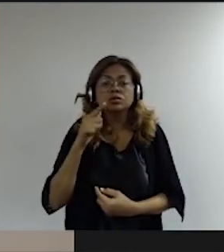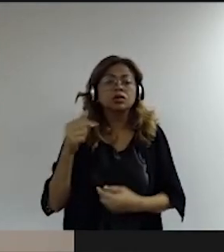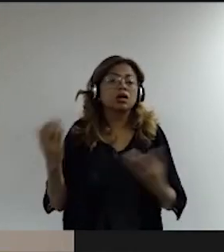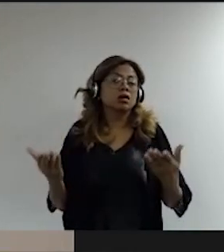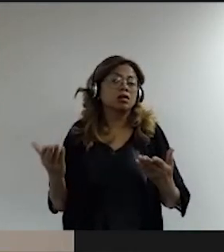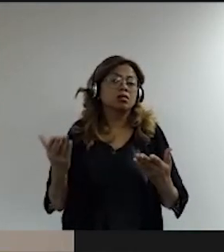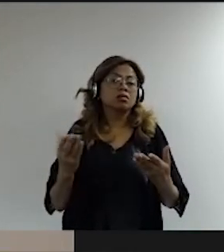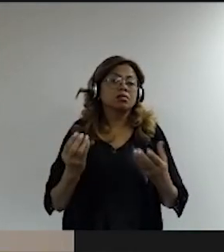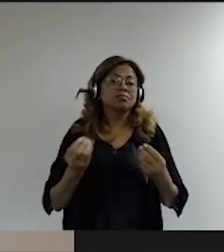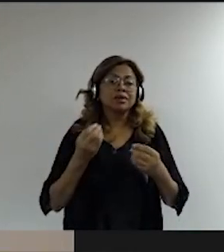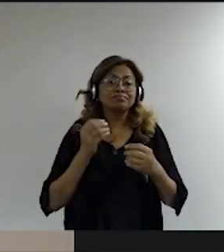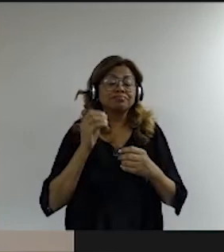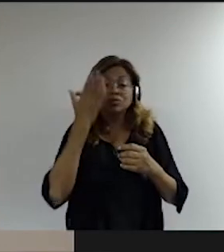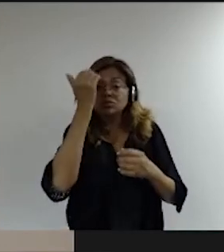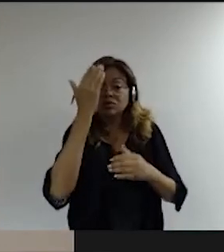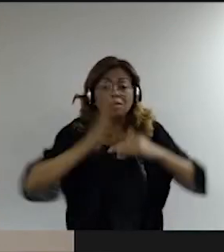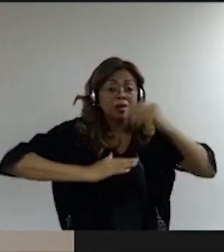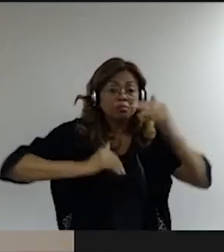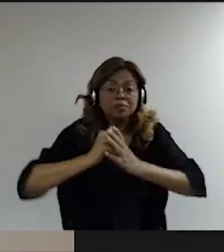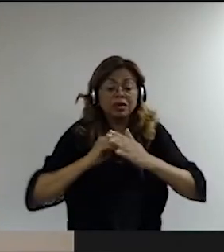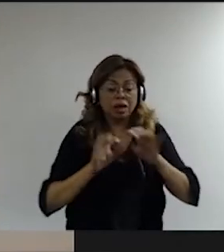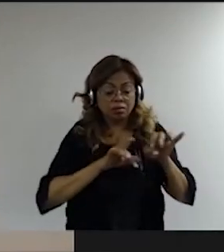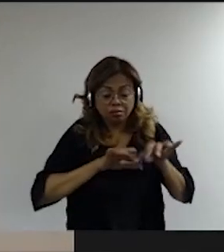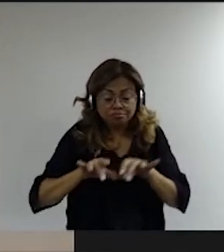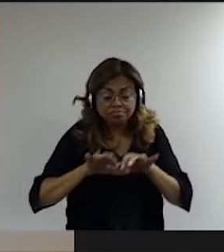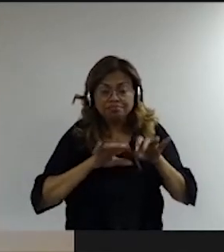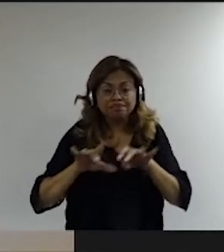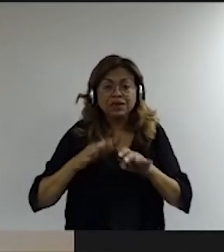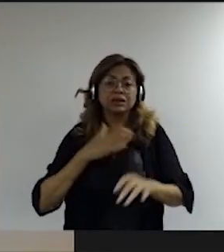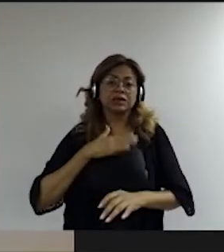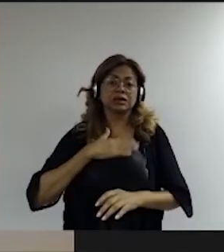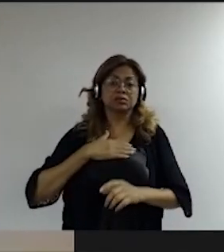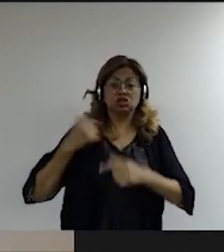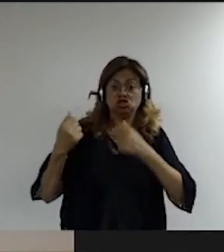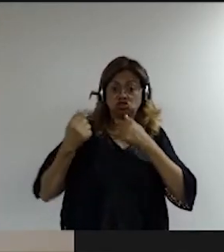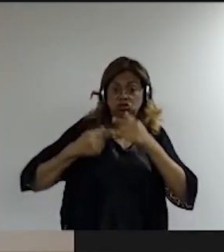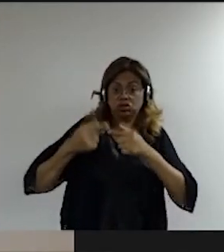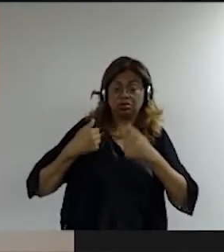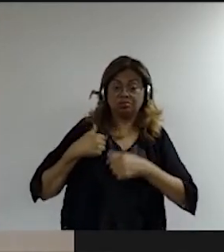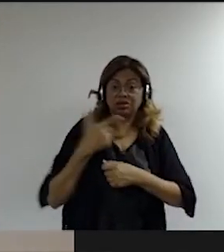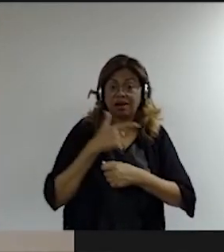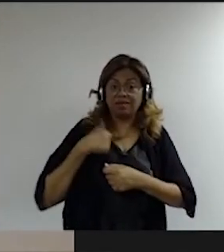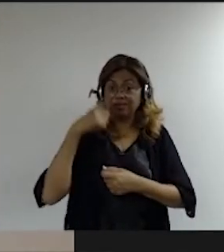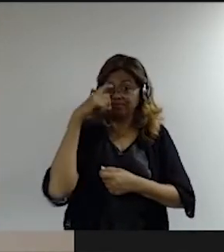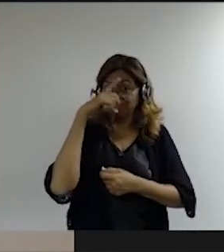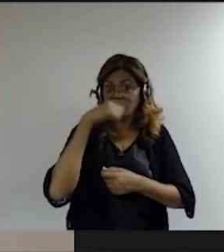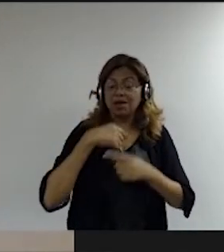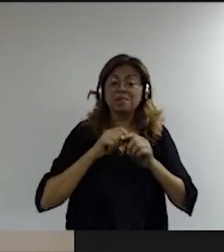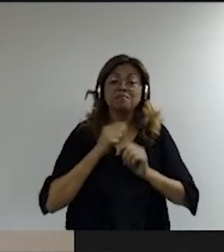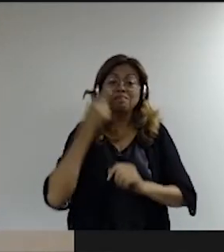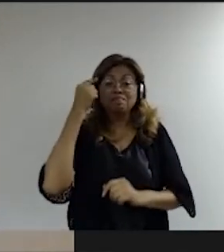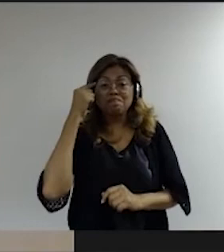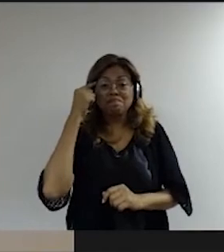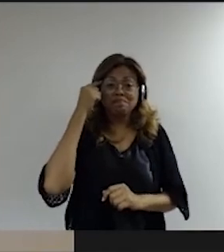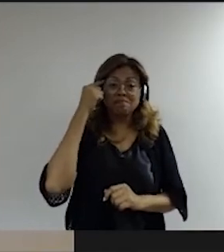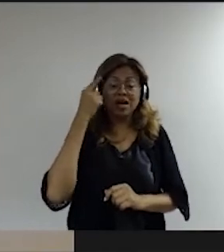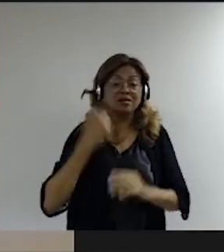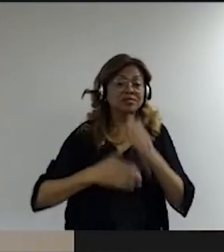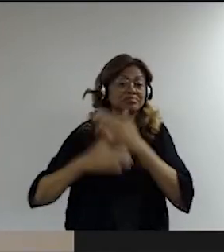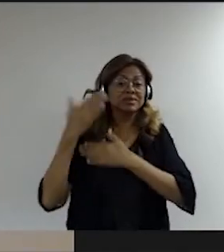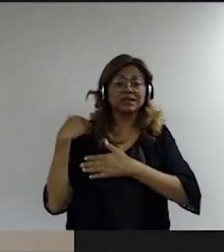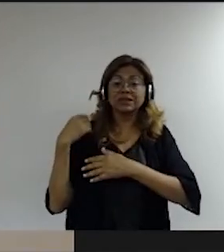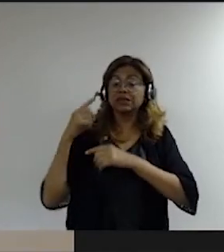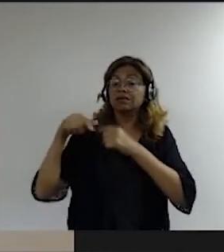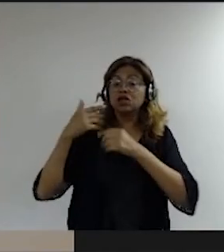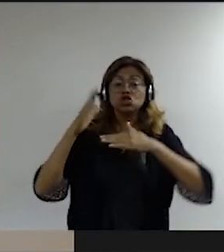o traquejo da informática. Se a minha geração já tem dificuldade, imagina exigir isso de um colega que fez toda a sua